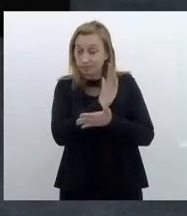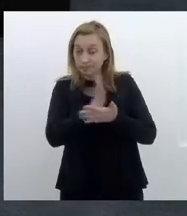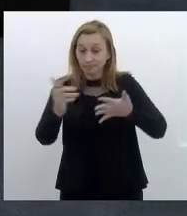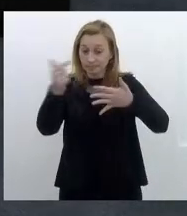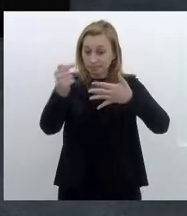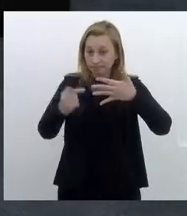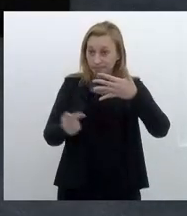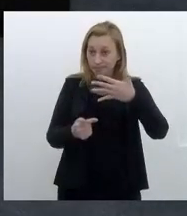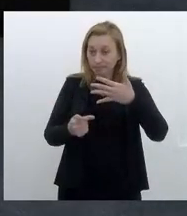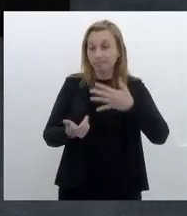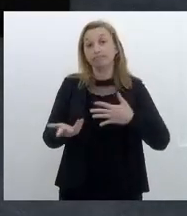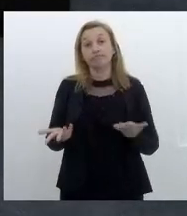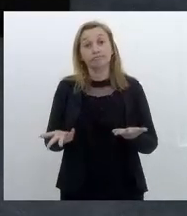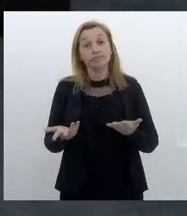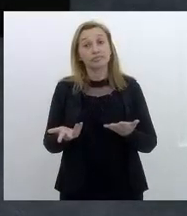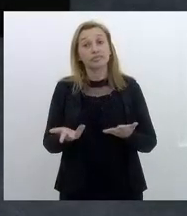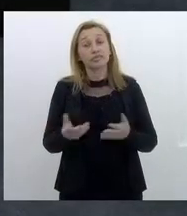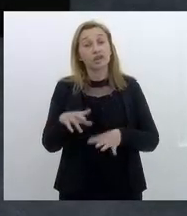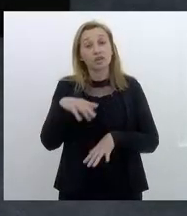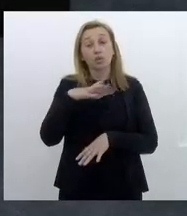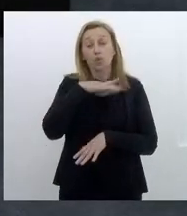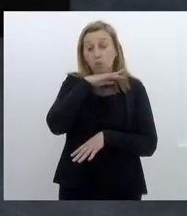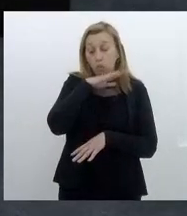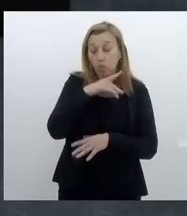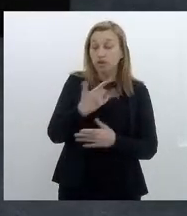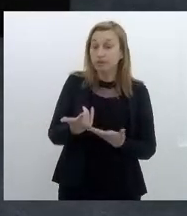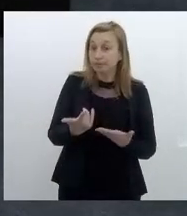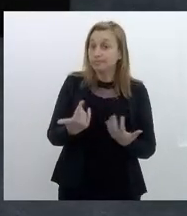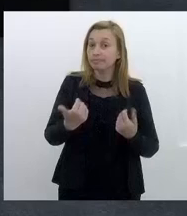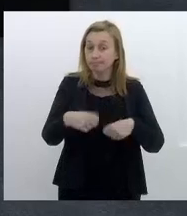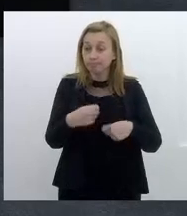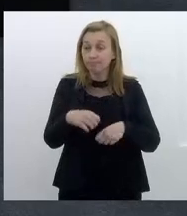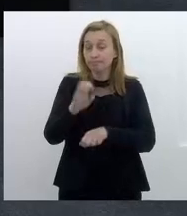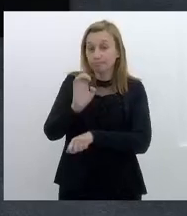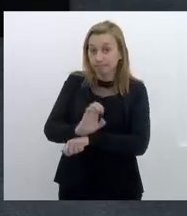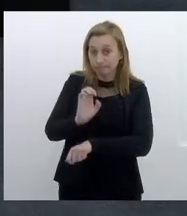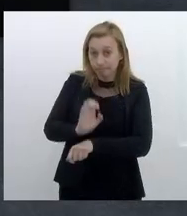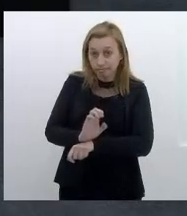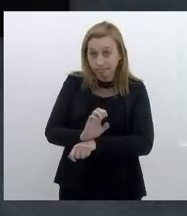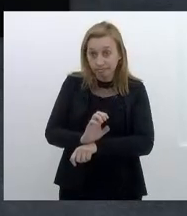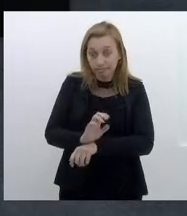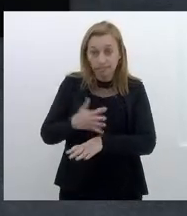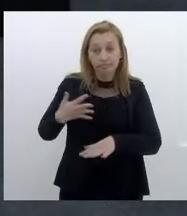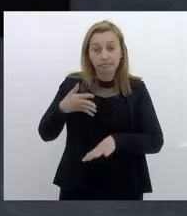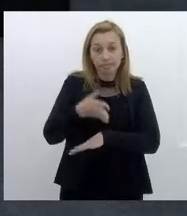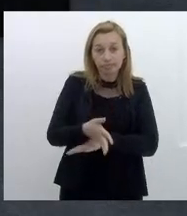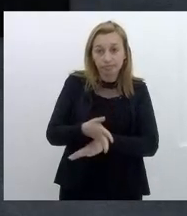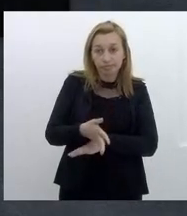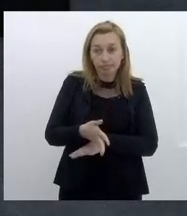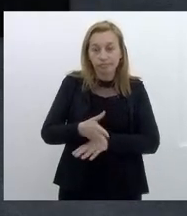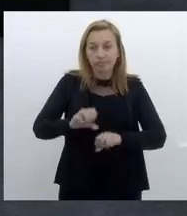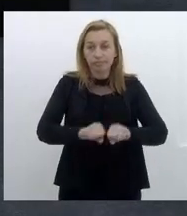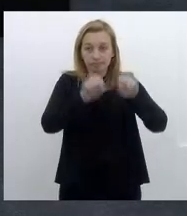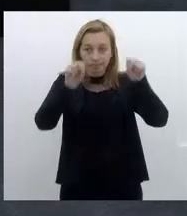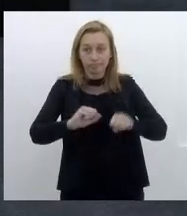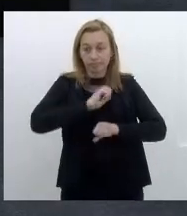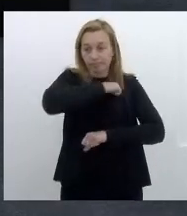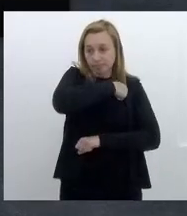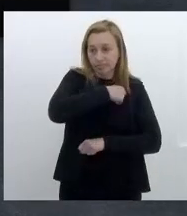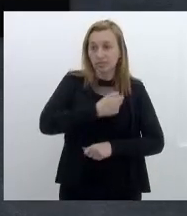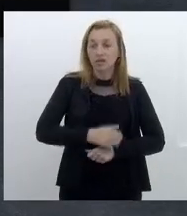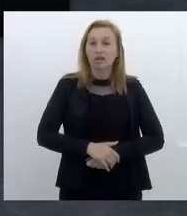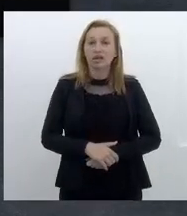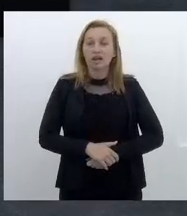paramos tem que ser cedido e muita necessidade para que o estado é ingresso no regime de recuperação fiscal